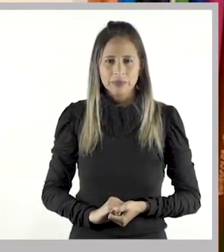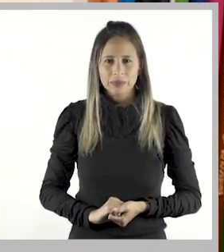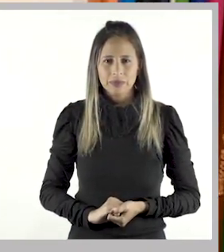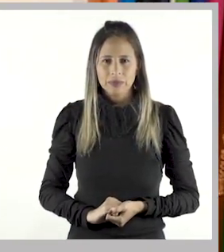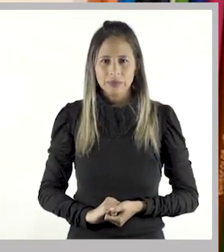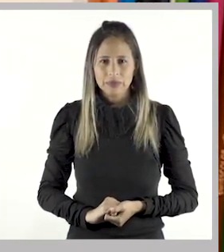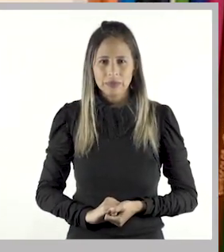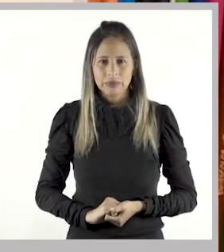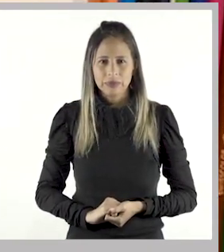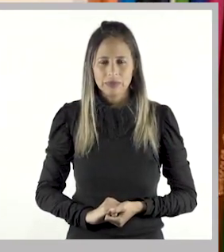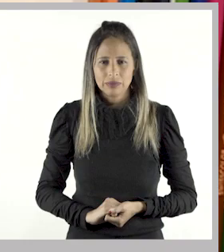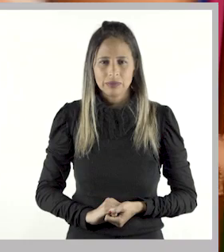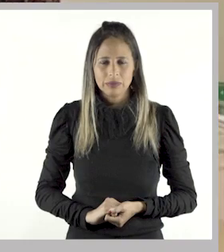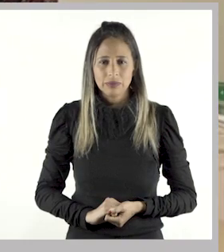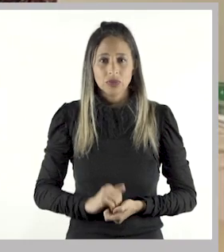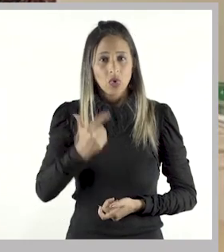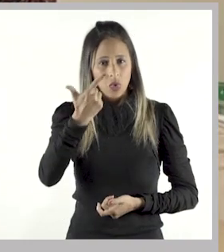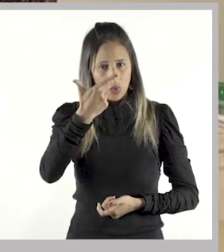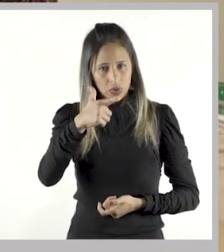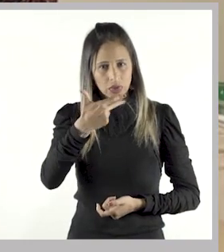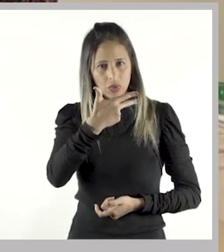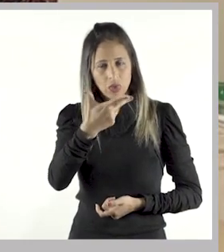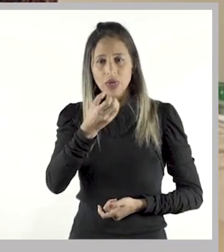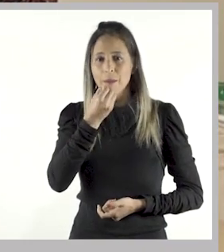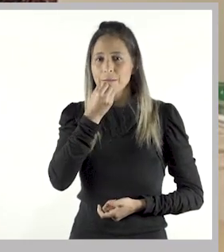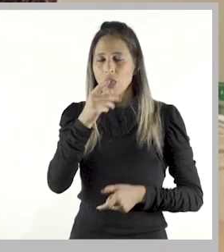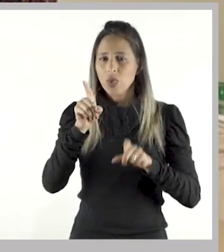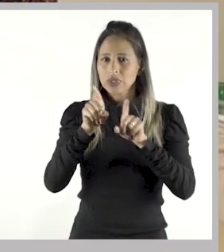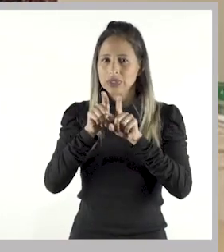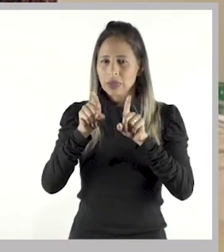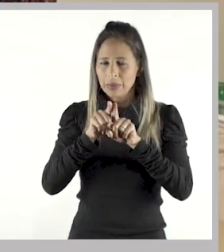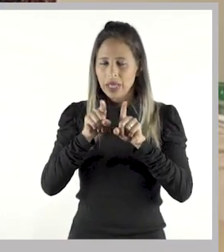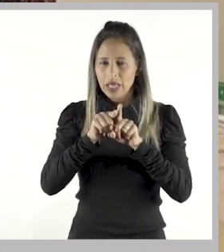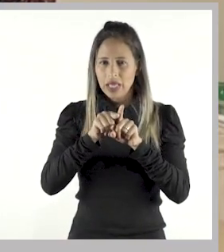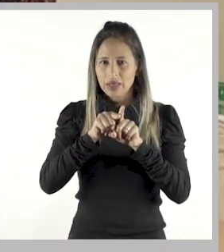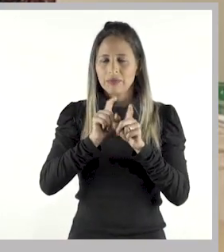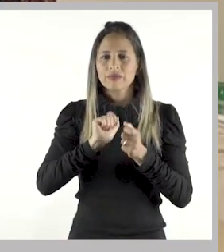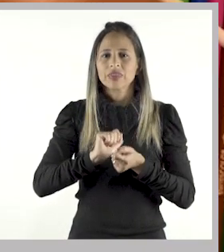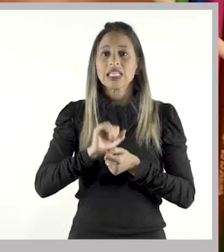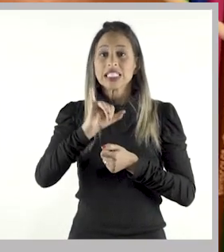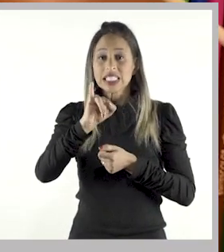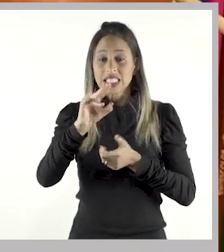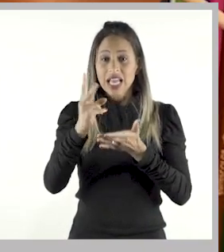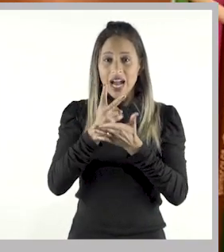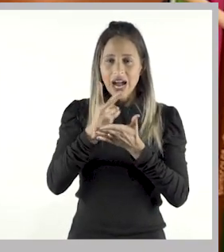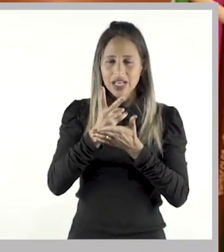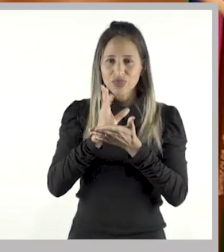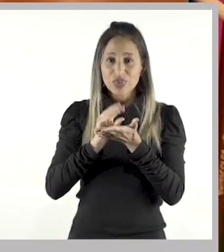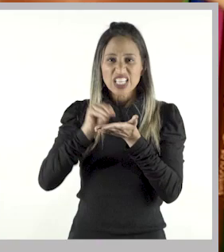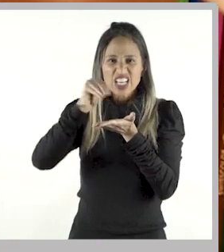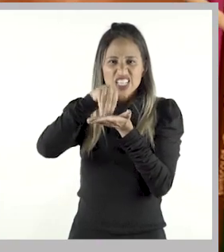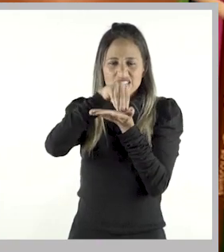Outra vantagem também do guache e da acrílica é se deu errado, dá para passar por cima.